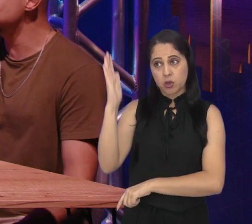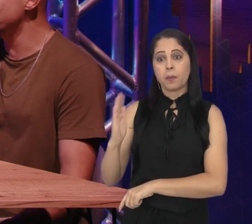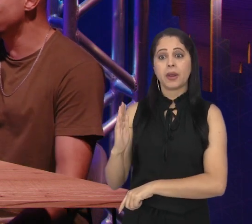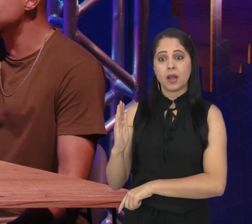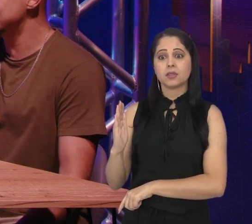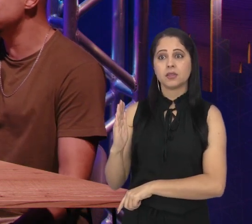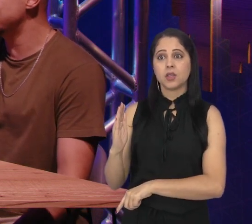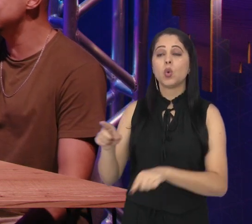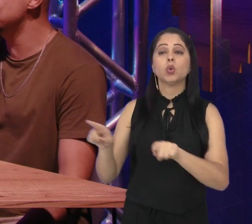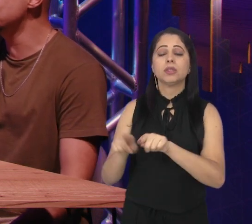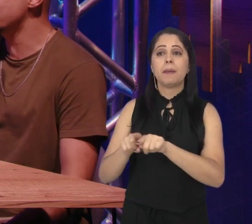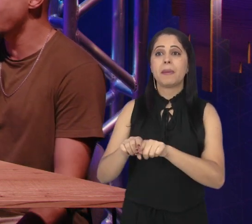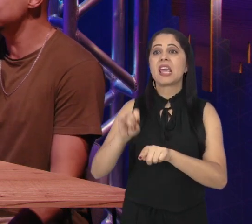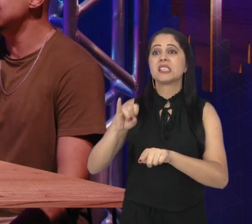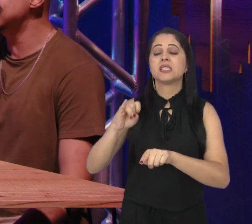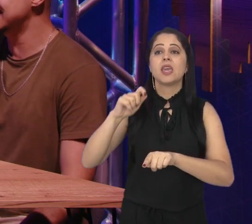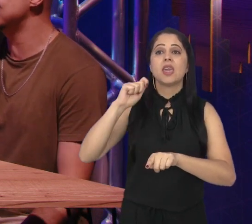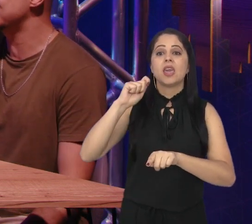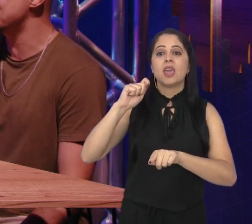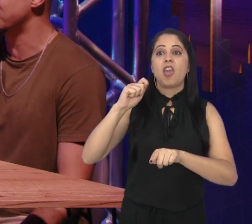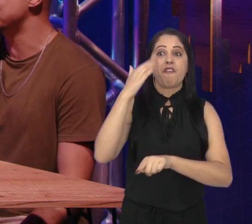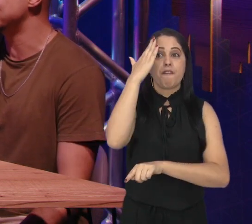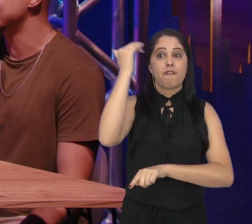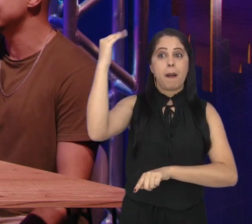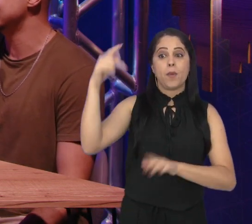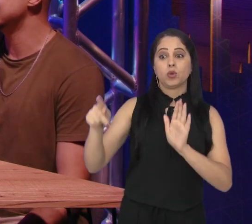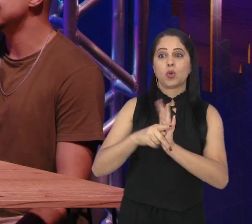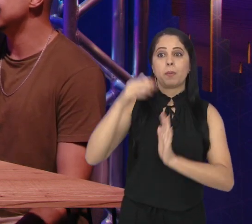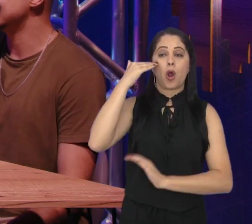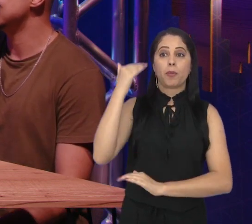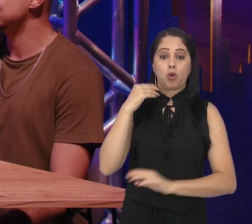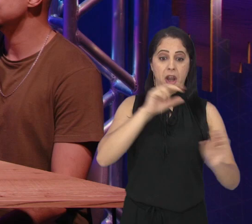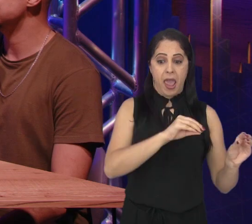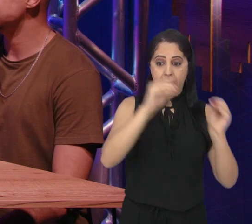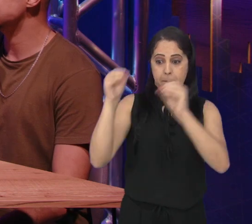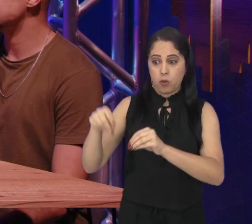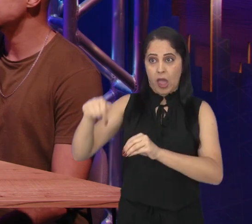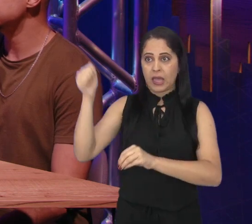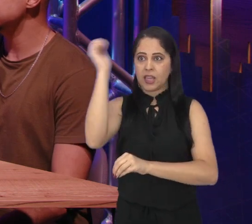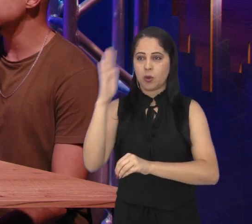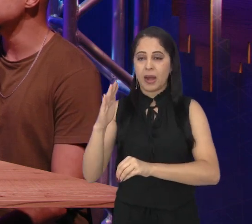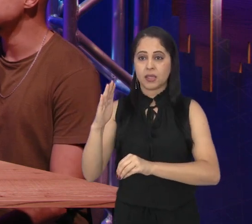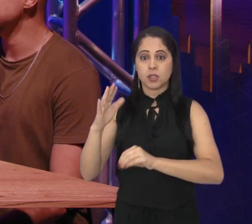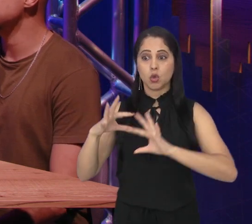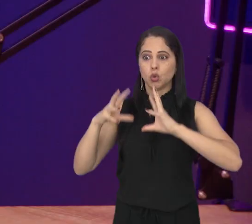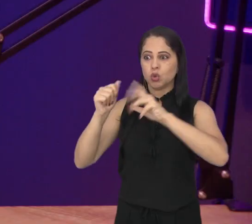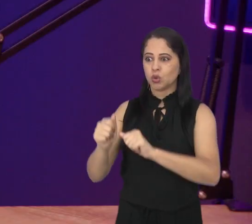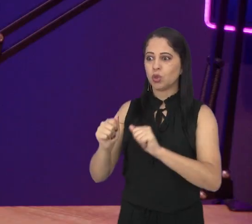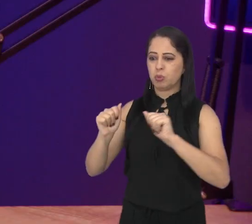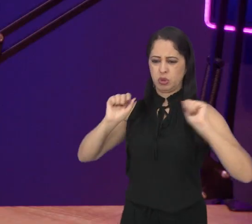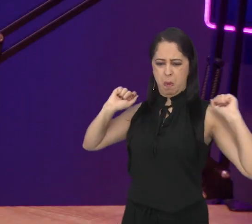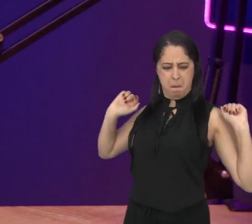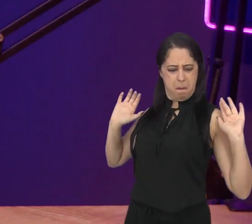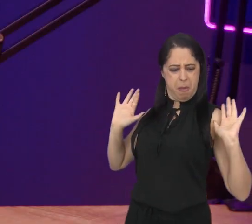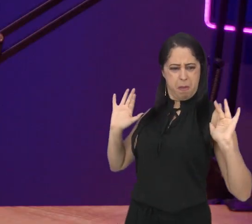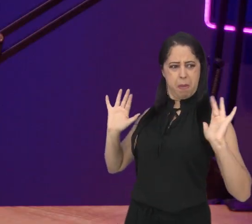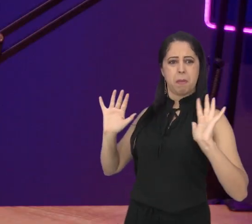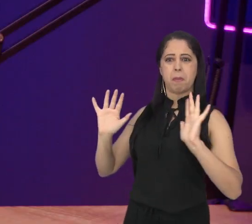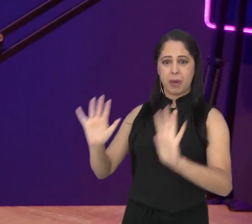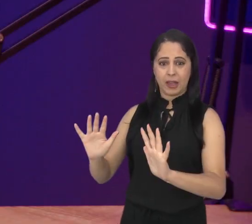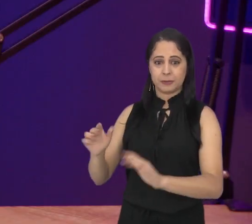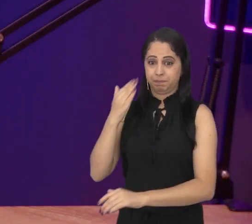acontece isso hoje aqui no Brasil com os artistas de K-pop. Acontece muito. É uma febre quando os artistas vêm pra